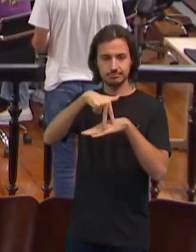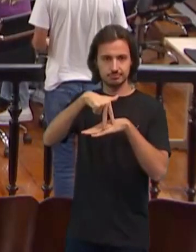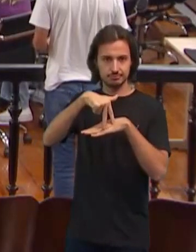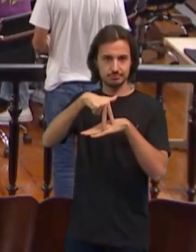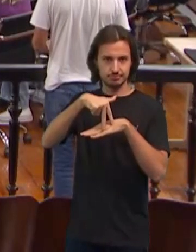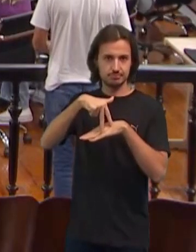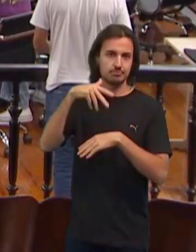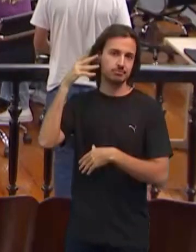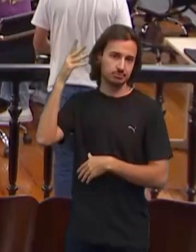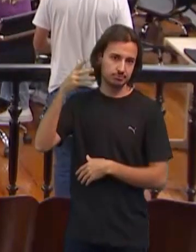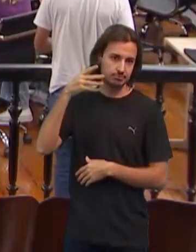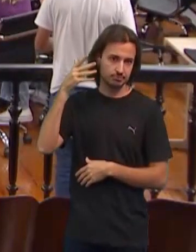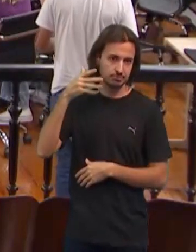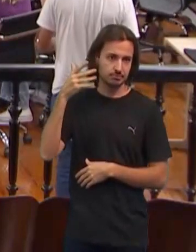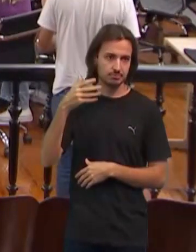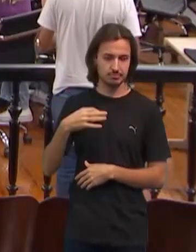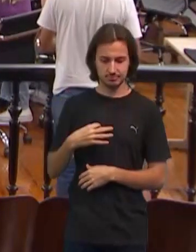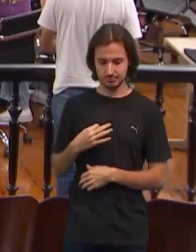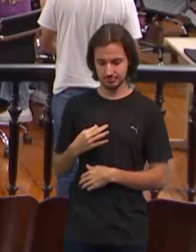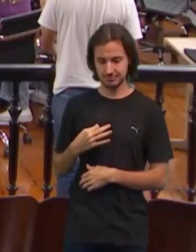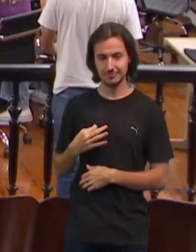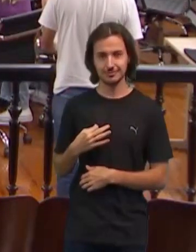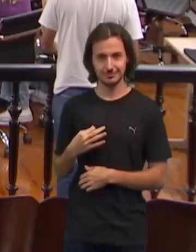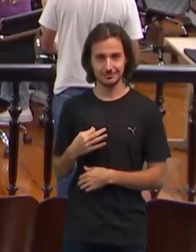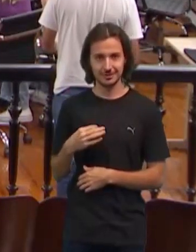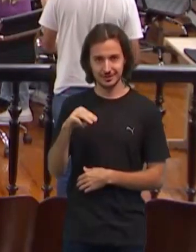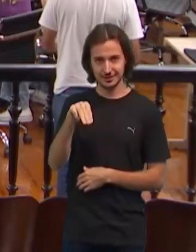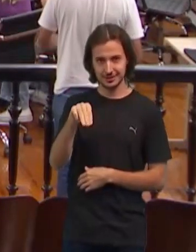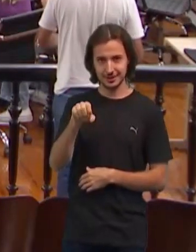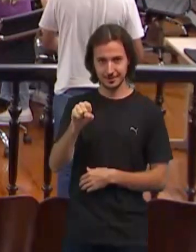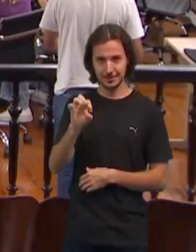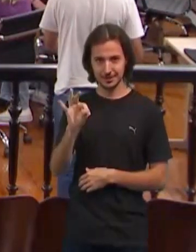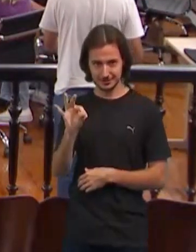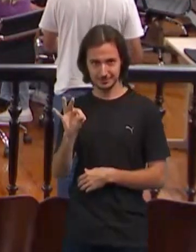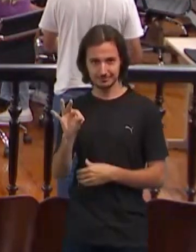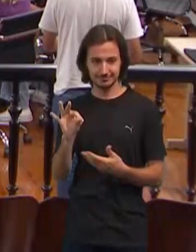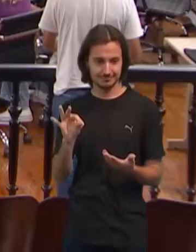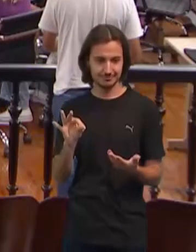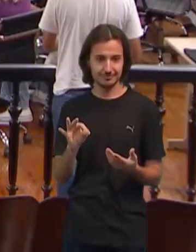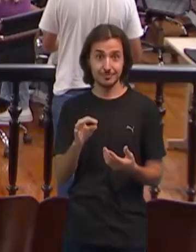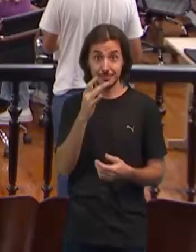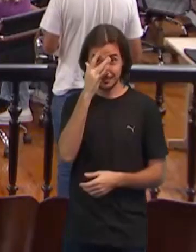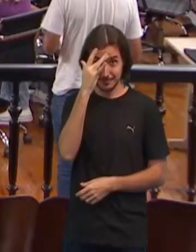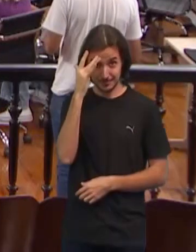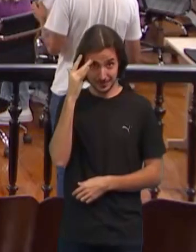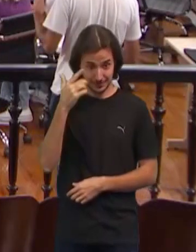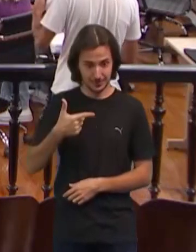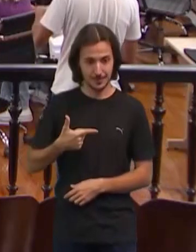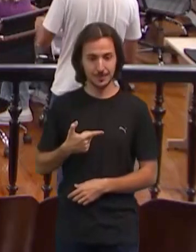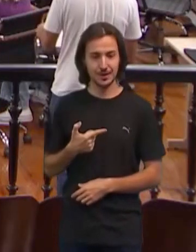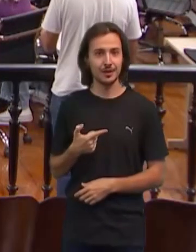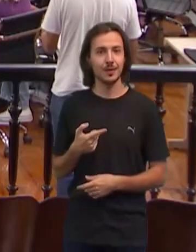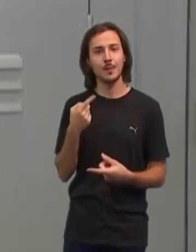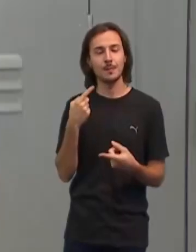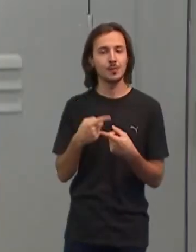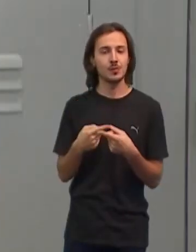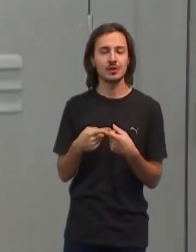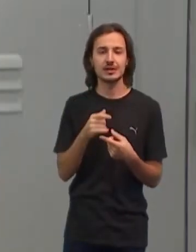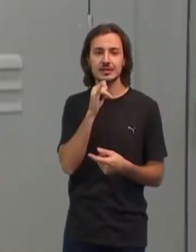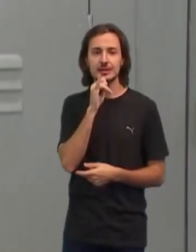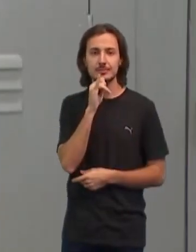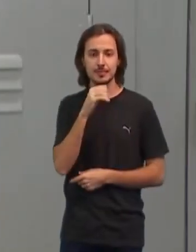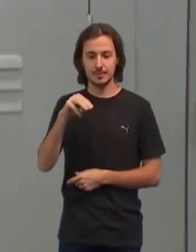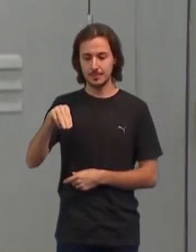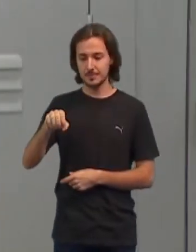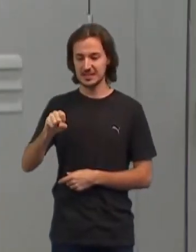no parlatório ali com a camisa do Sem Terra. E muitas dessas pessoas estão armadas para se defender do Sem Terra, que chegam lá armados para